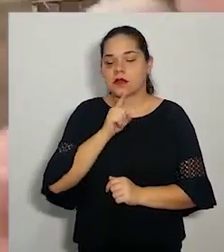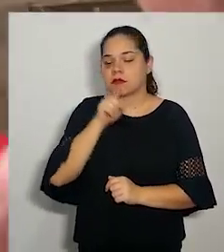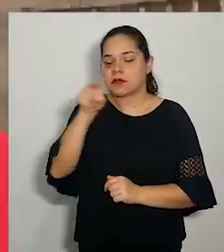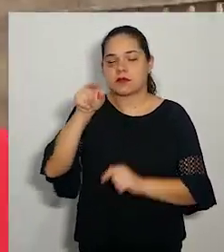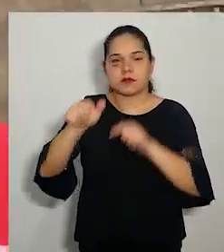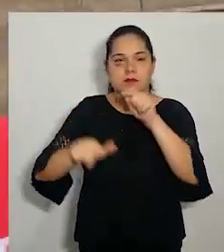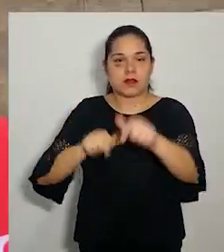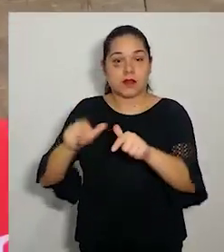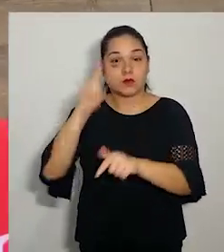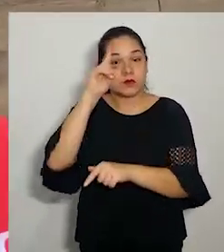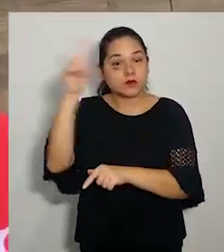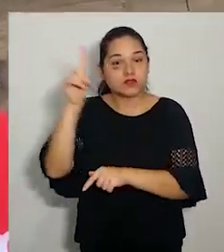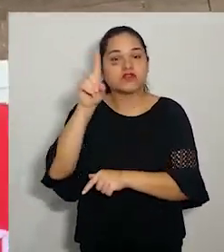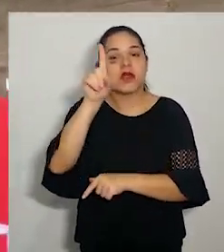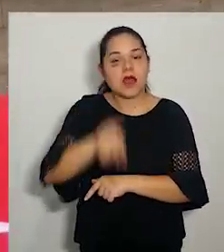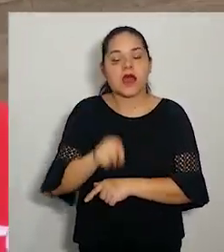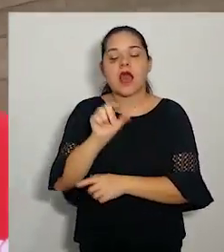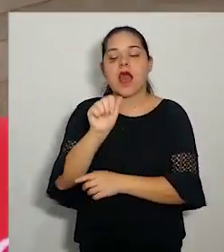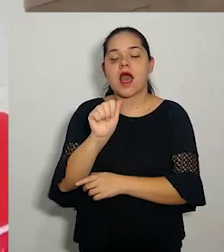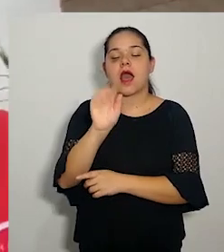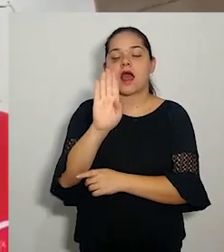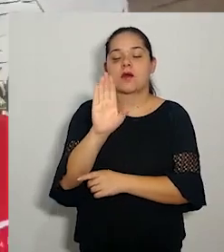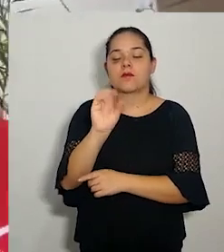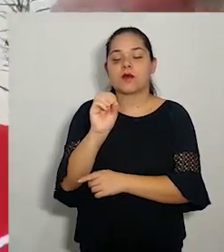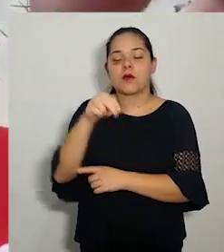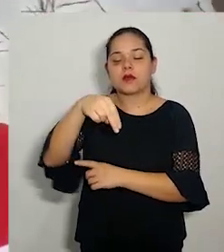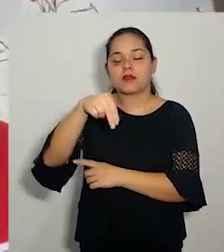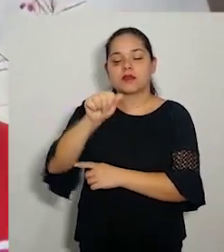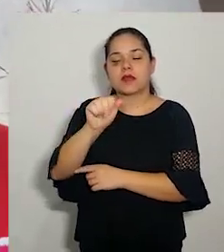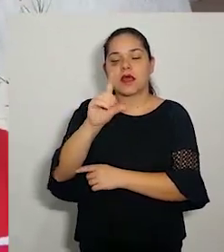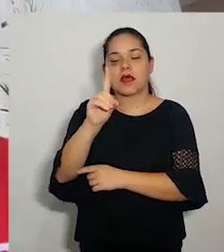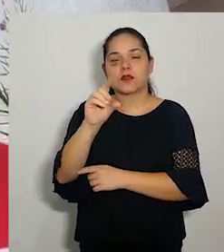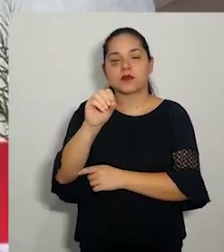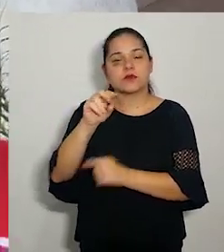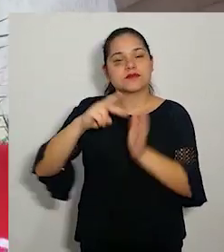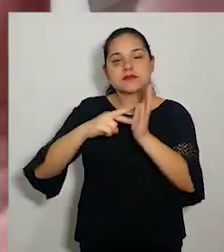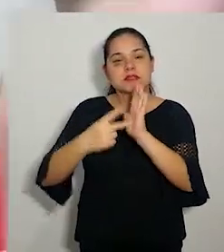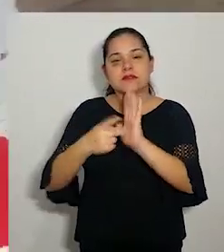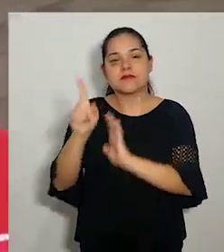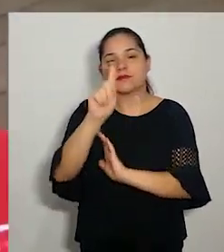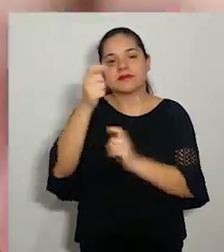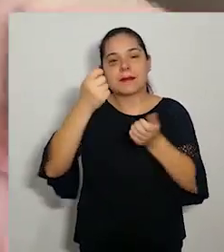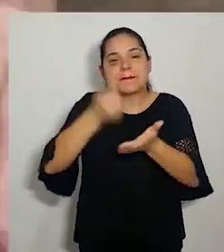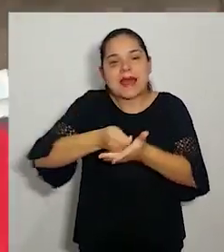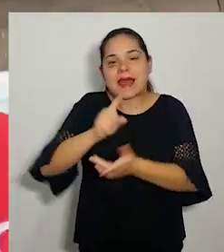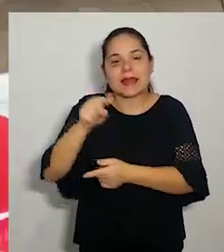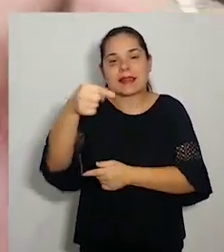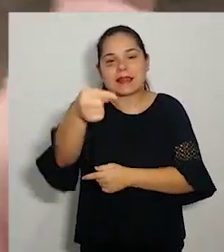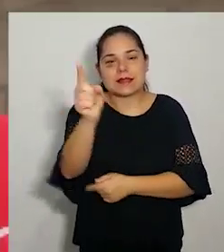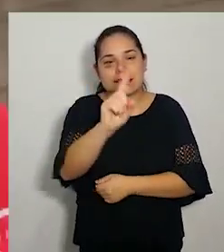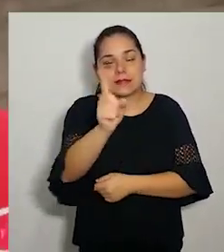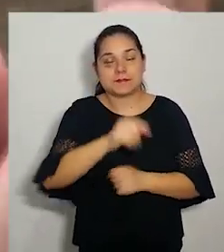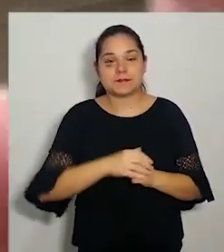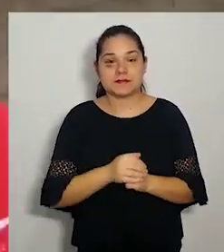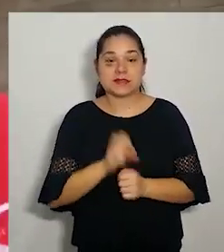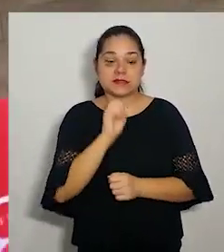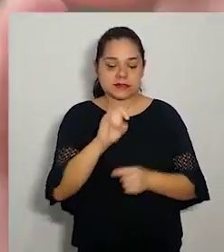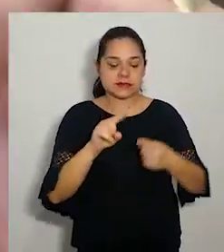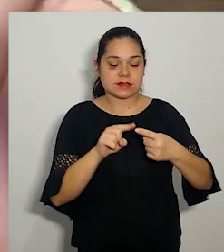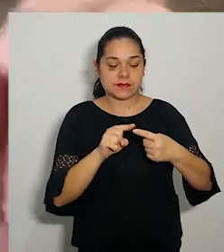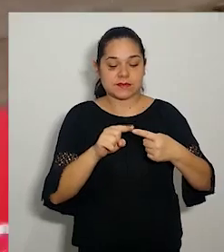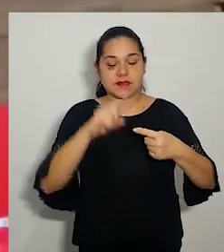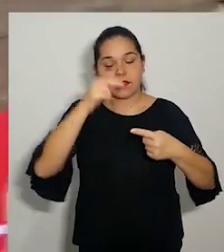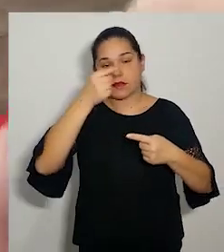dia vai ser abonado. Se ele tiver coriza, mais febre, não vai trabalhar.